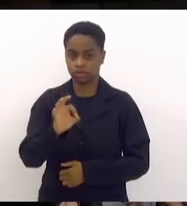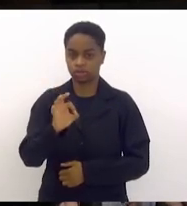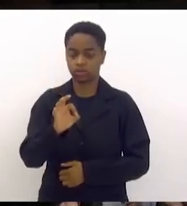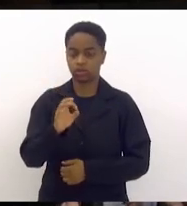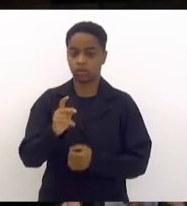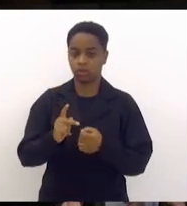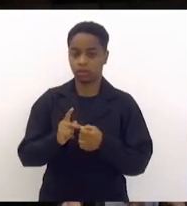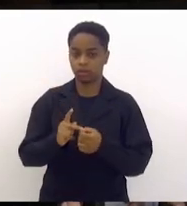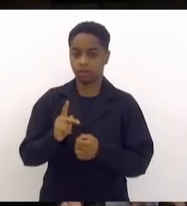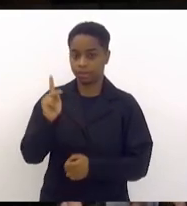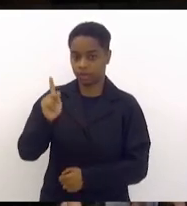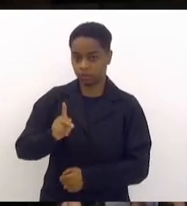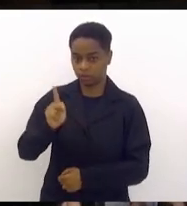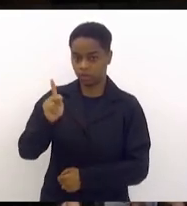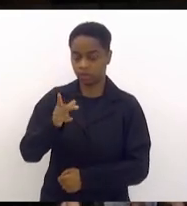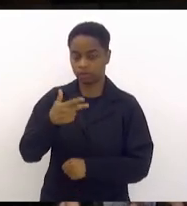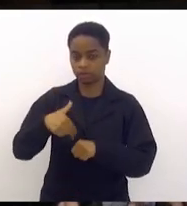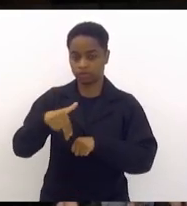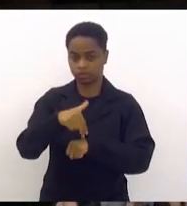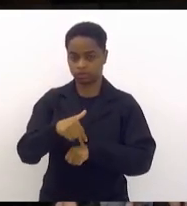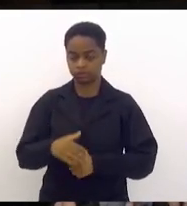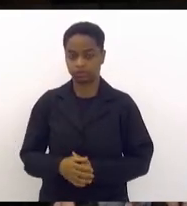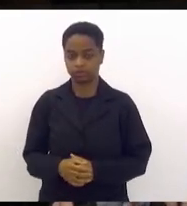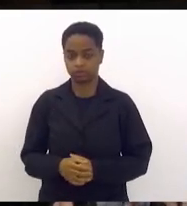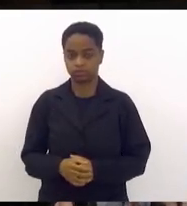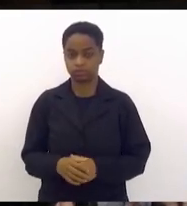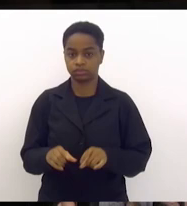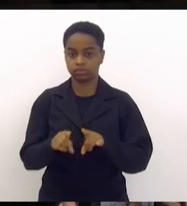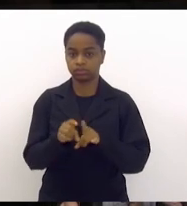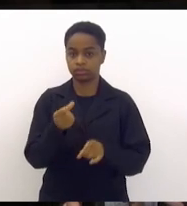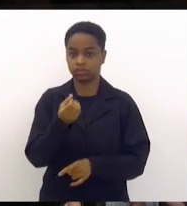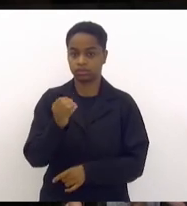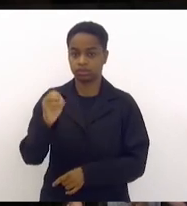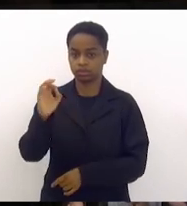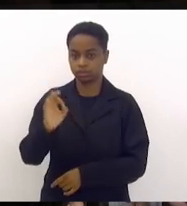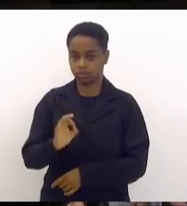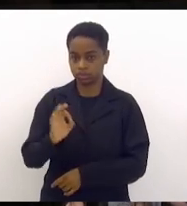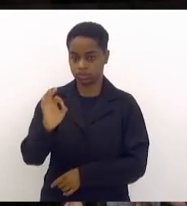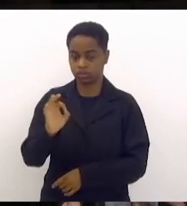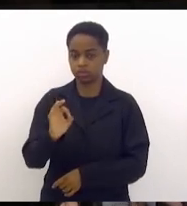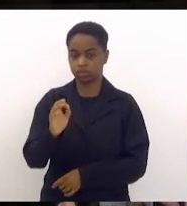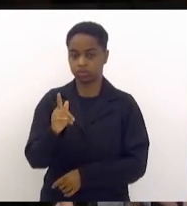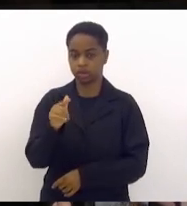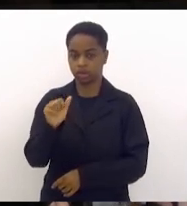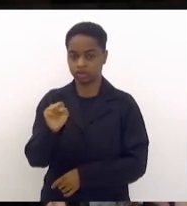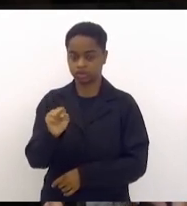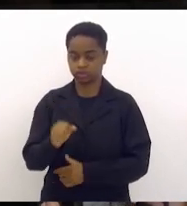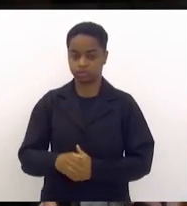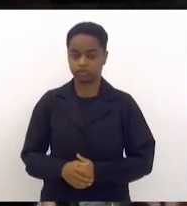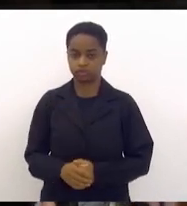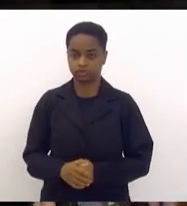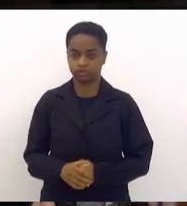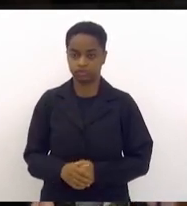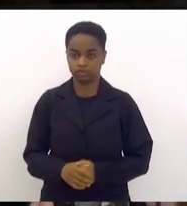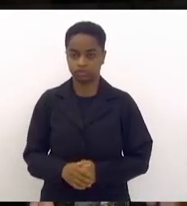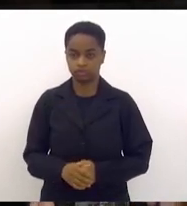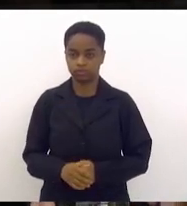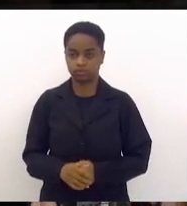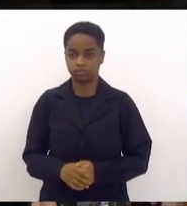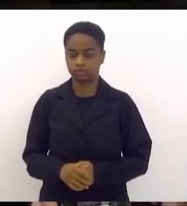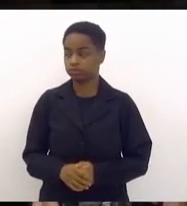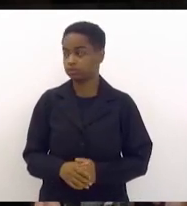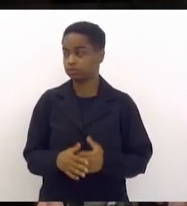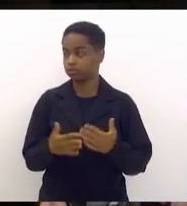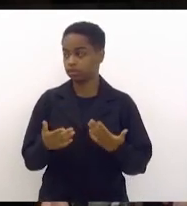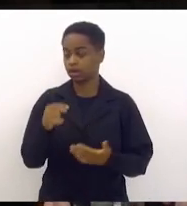petróleo eh nacional e mais de 60% também do gás nãoé Isto são Aqui é